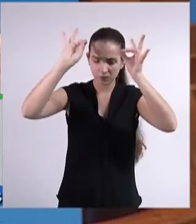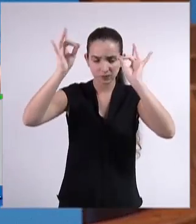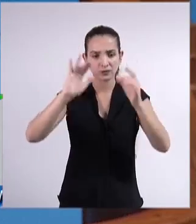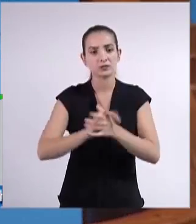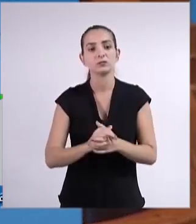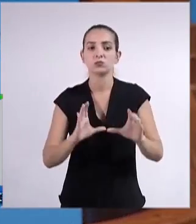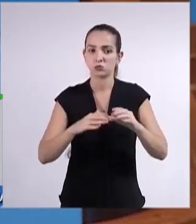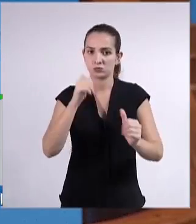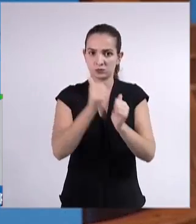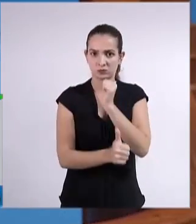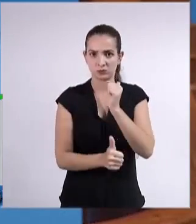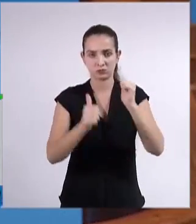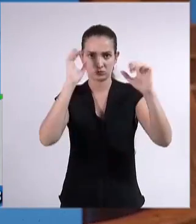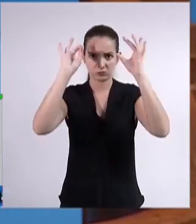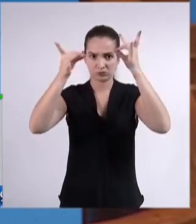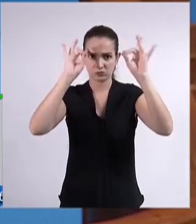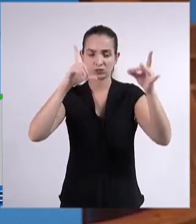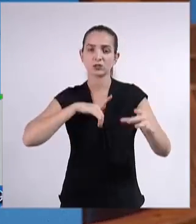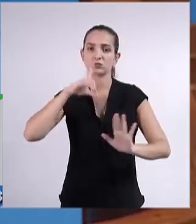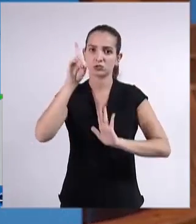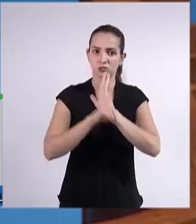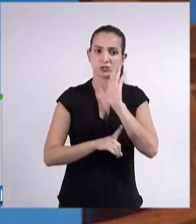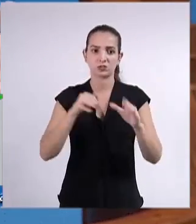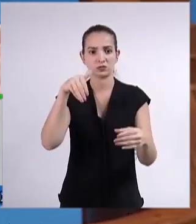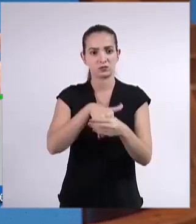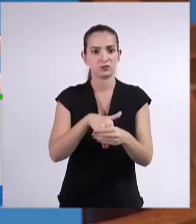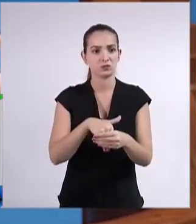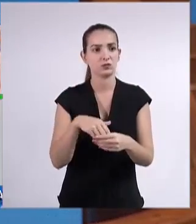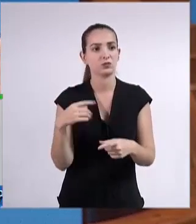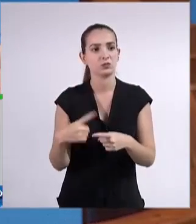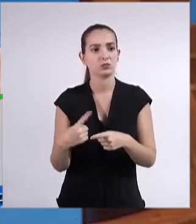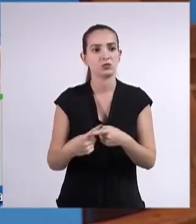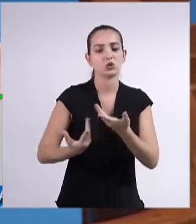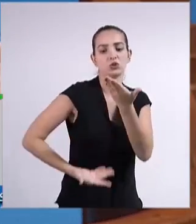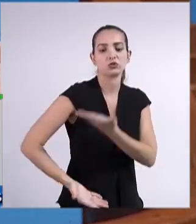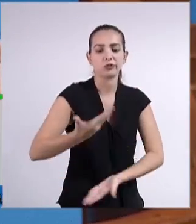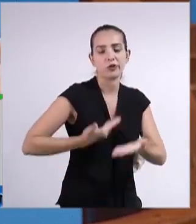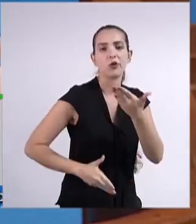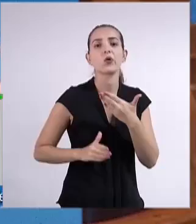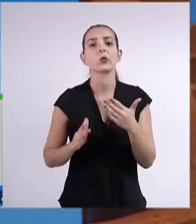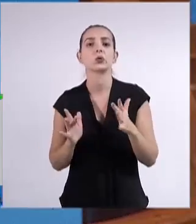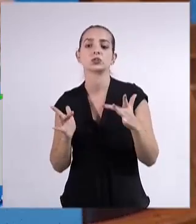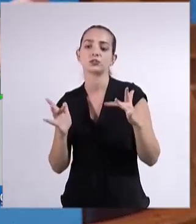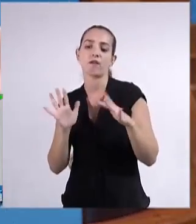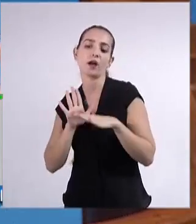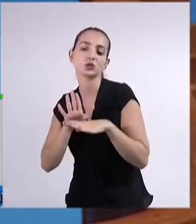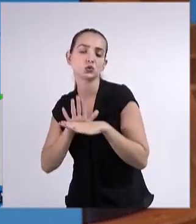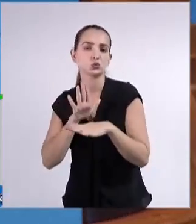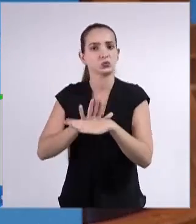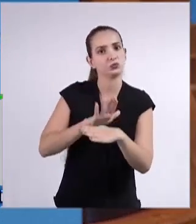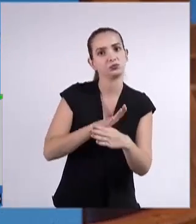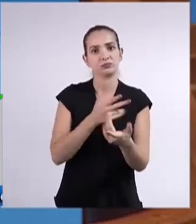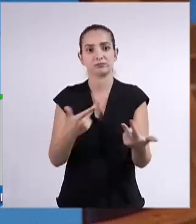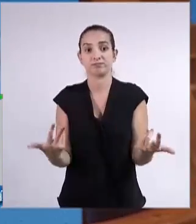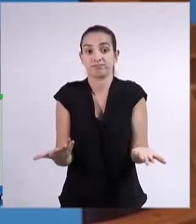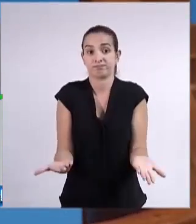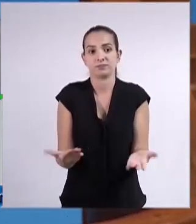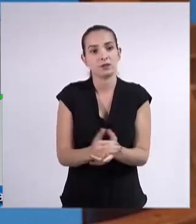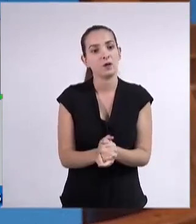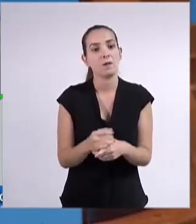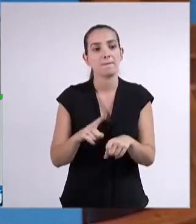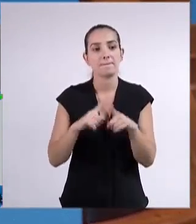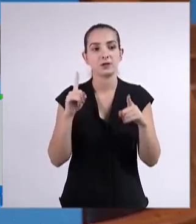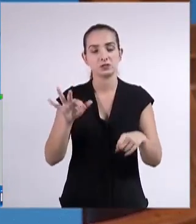acaba tendo direito a voto. Troco de pequenos favores para dirigentes. E isso se perpetua no poder. Mas como